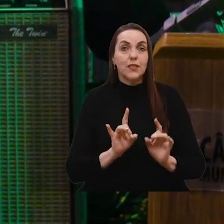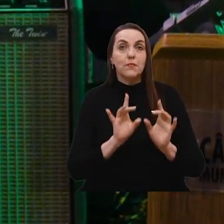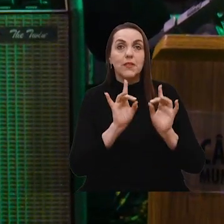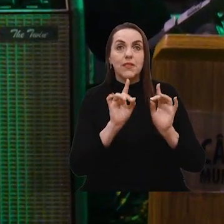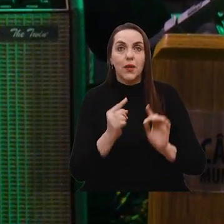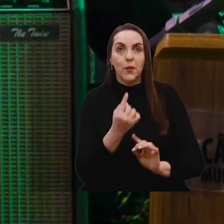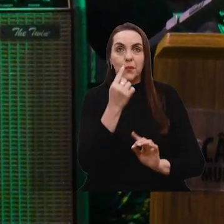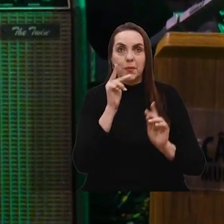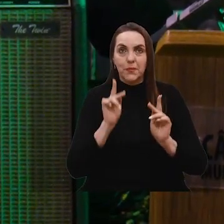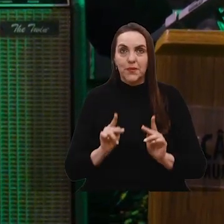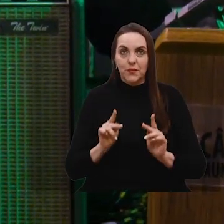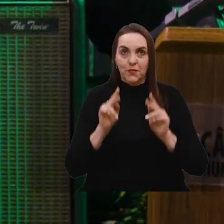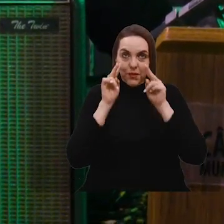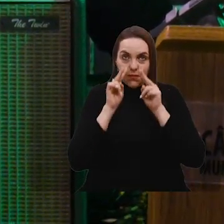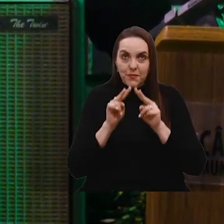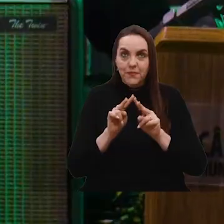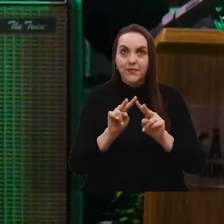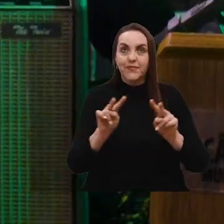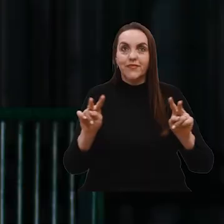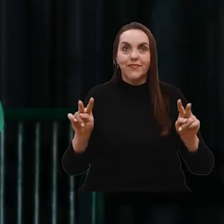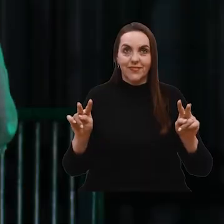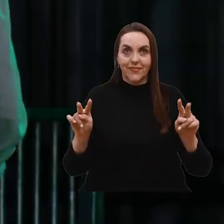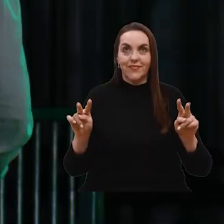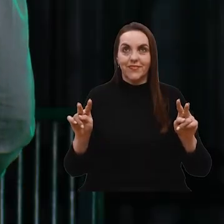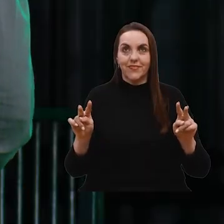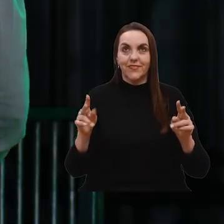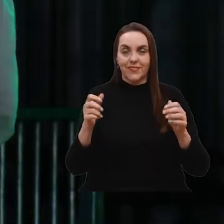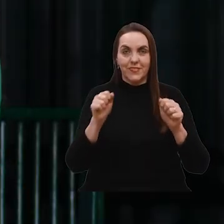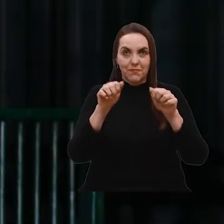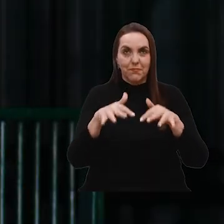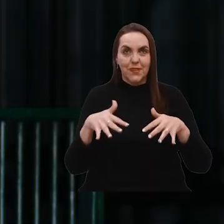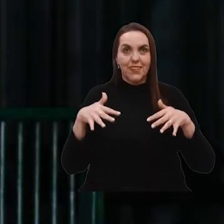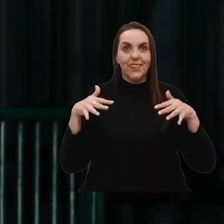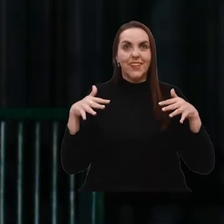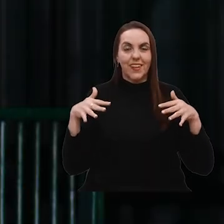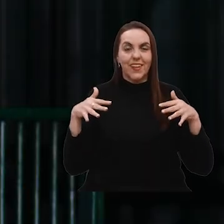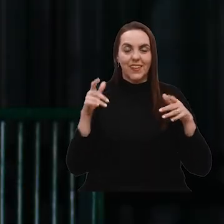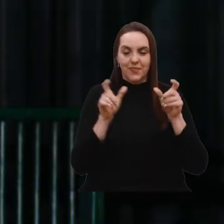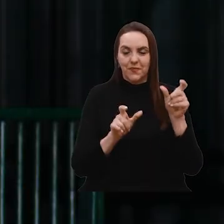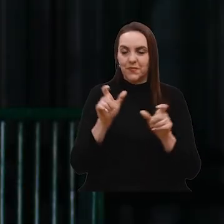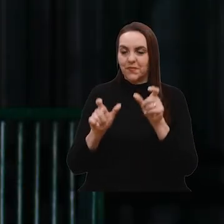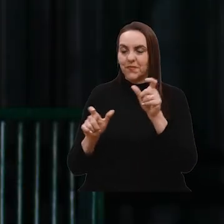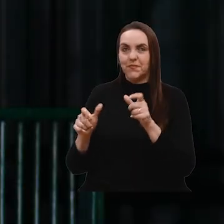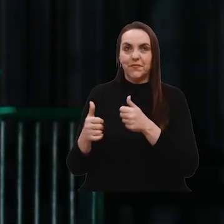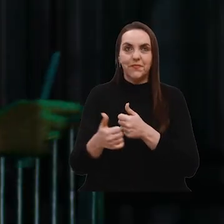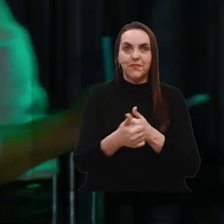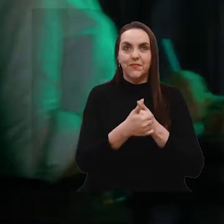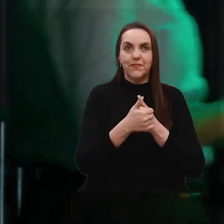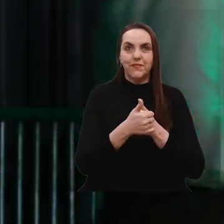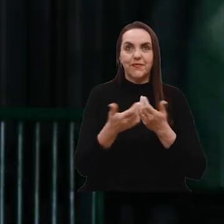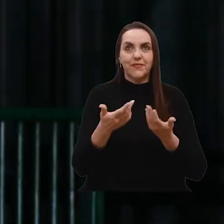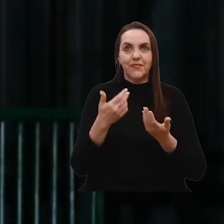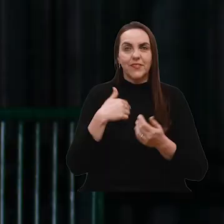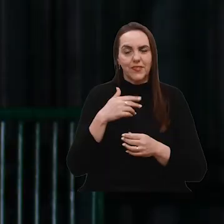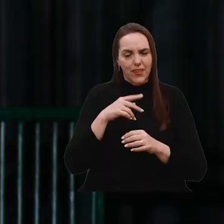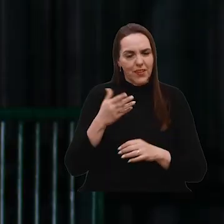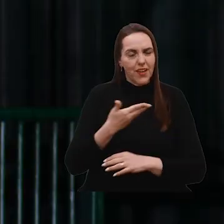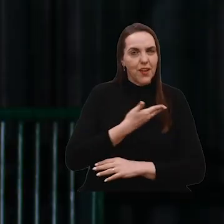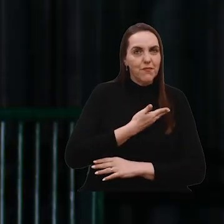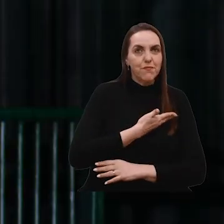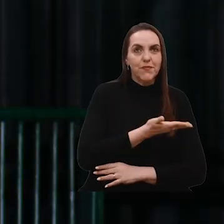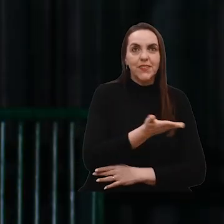citar alguém em especial porque, olhando, inclusive para essa plateia, esse público que nos